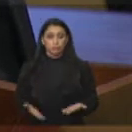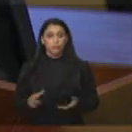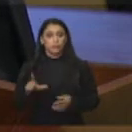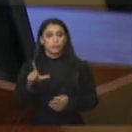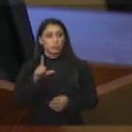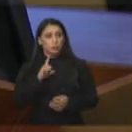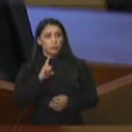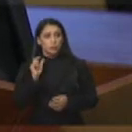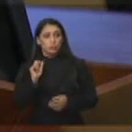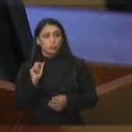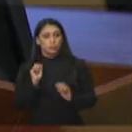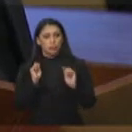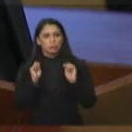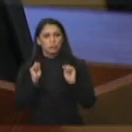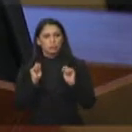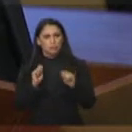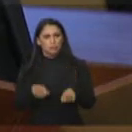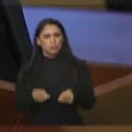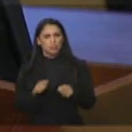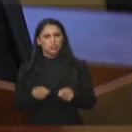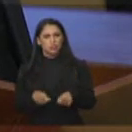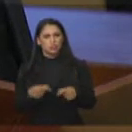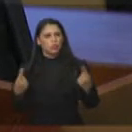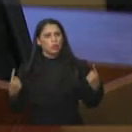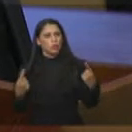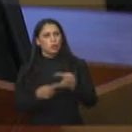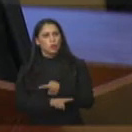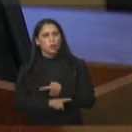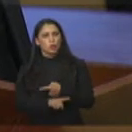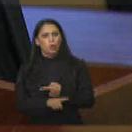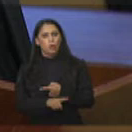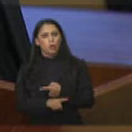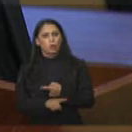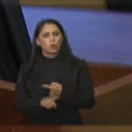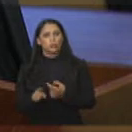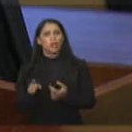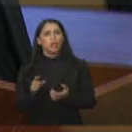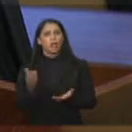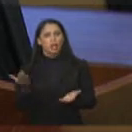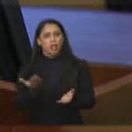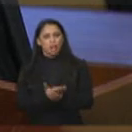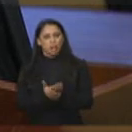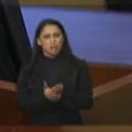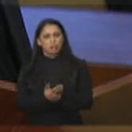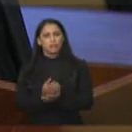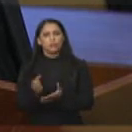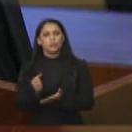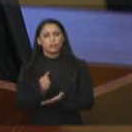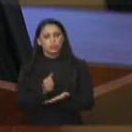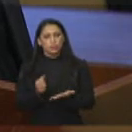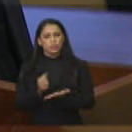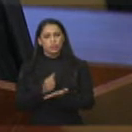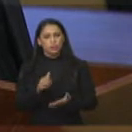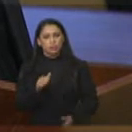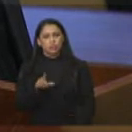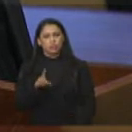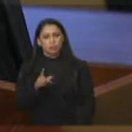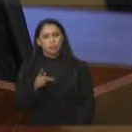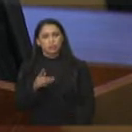caso, a potencial lesão a preceitos fundamentais consuma-se tão logo ocorra o compartilhamento de dados pessoais